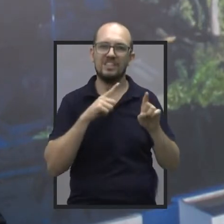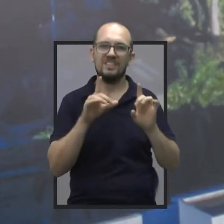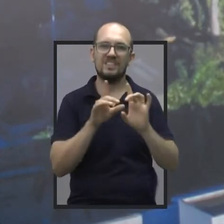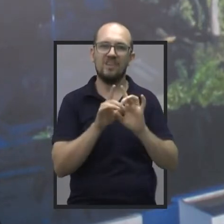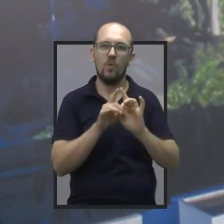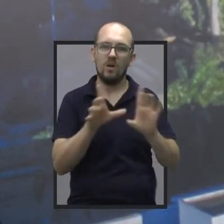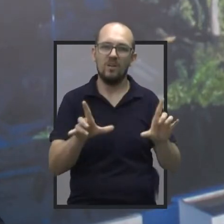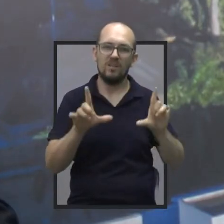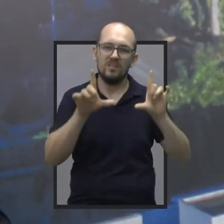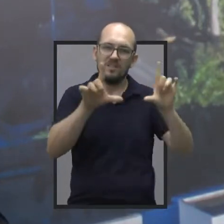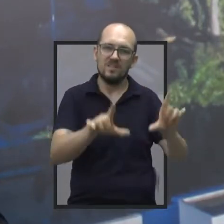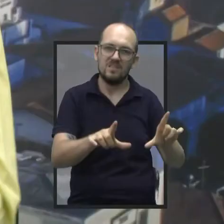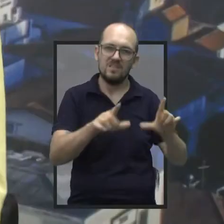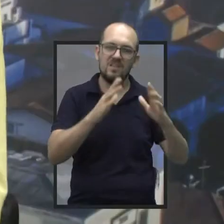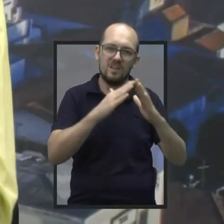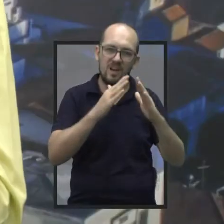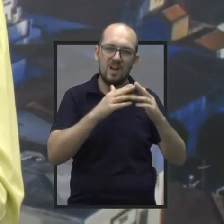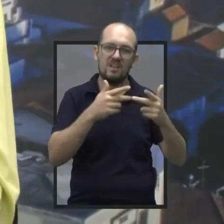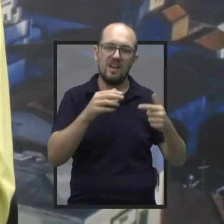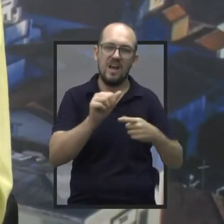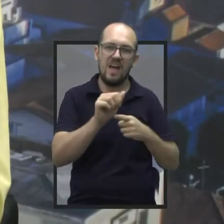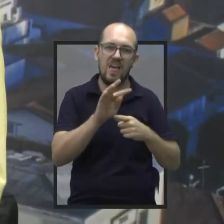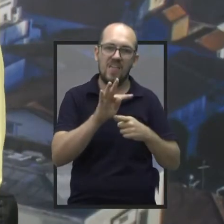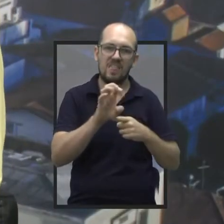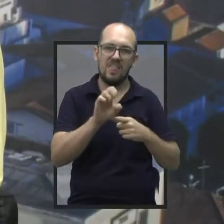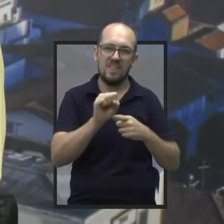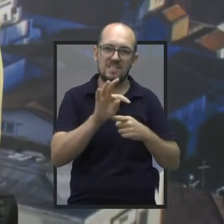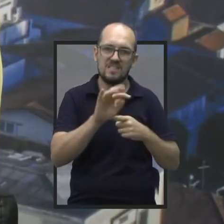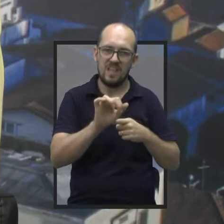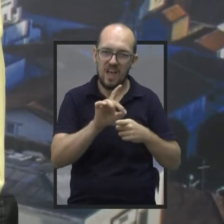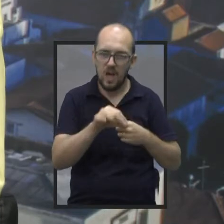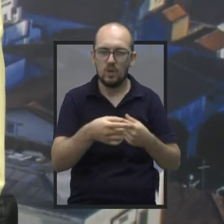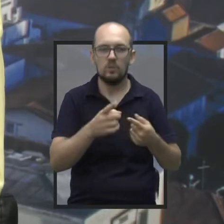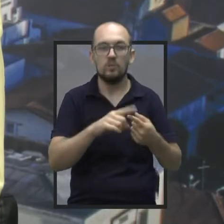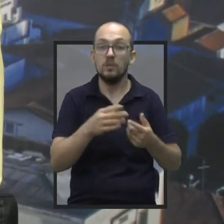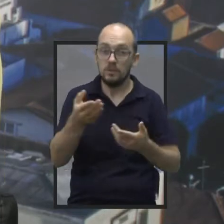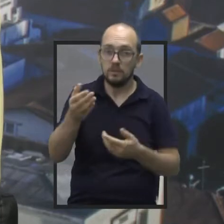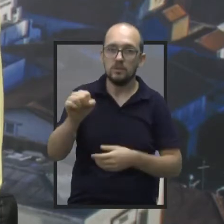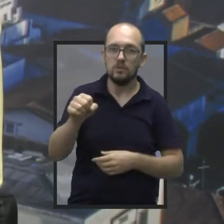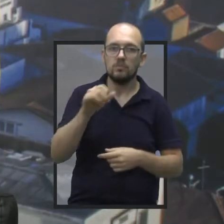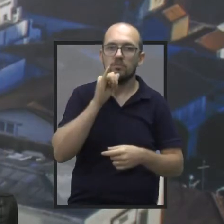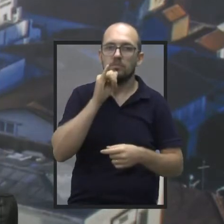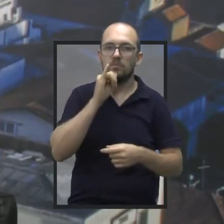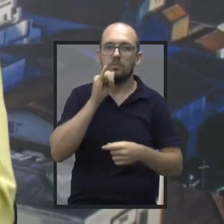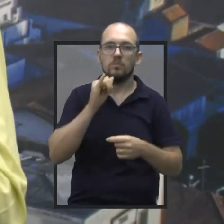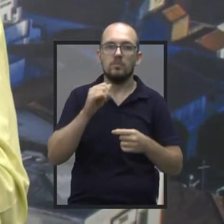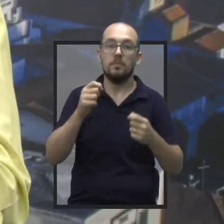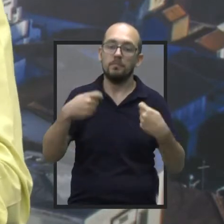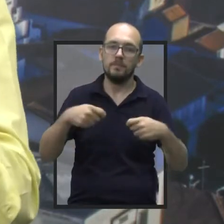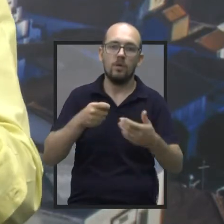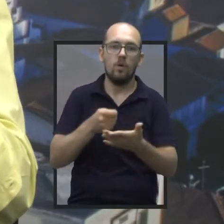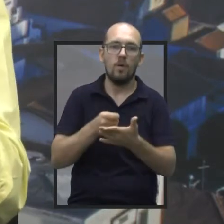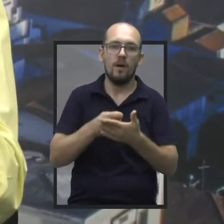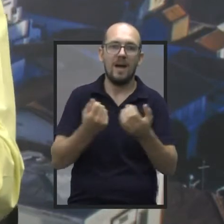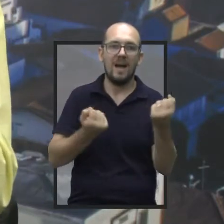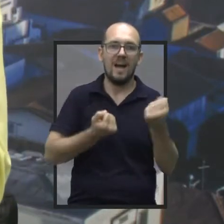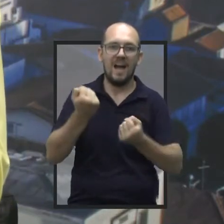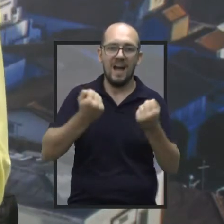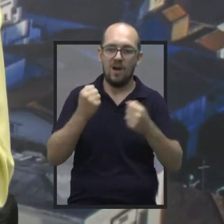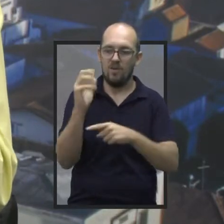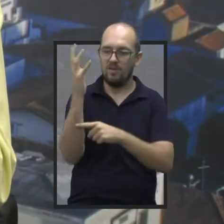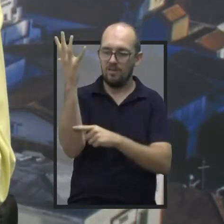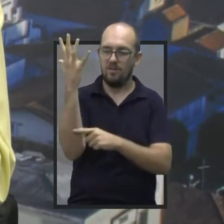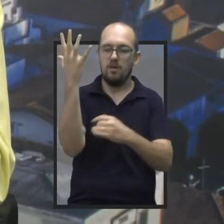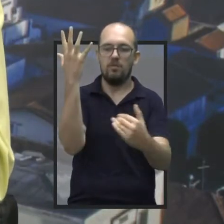Sim, exatamente. Atestado, garantindo o espaço para um automóvel. Entendeu? Então, o que